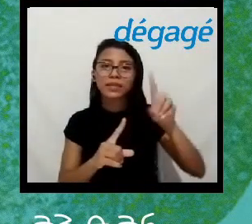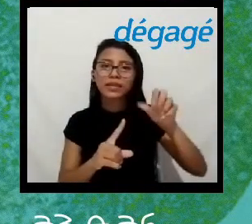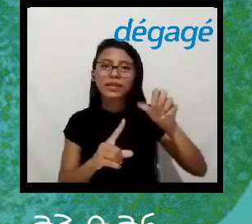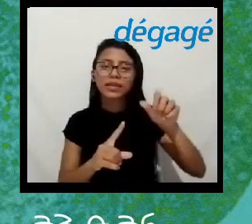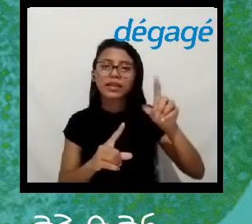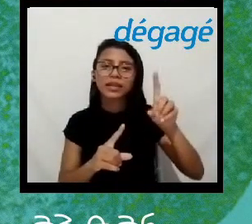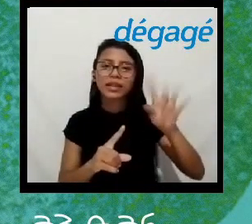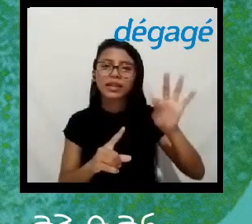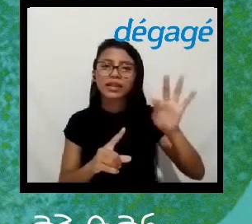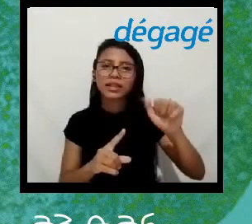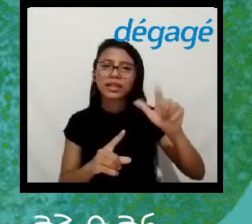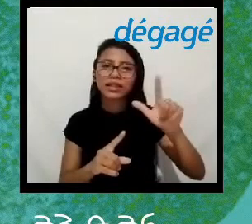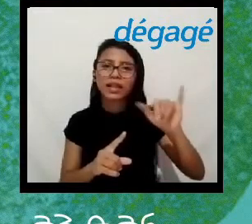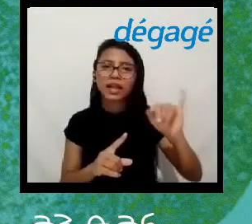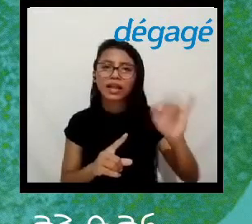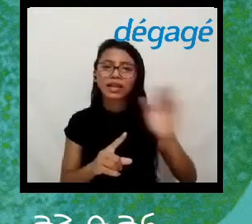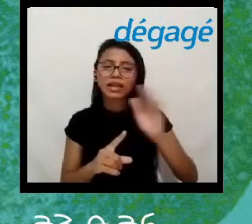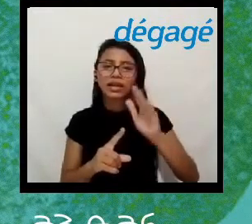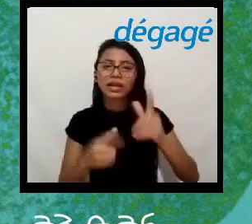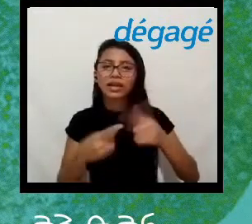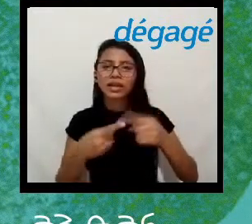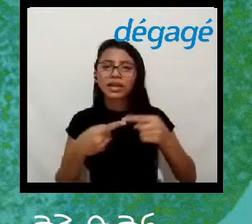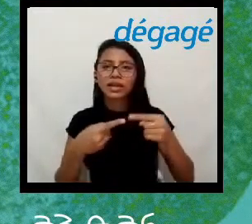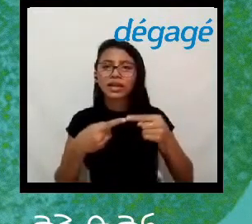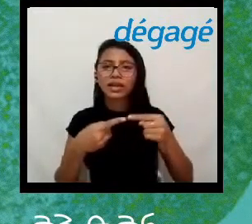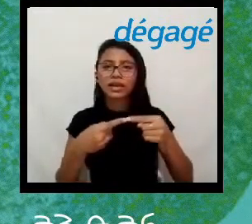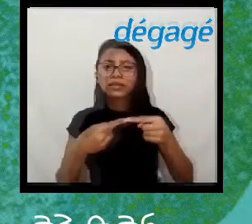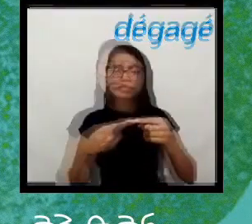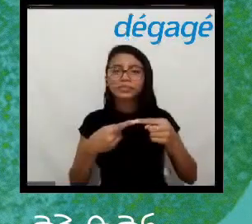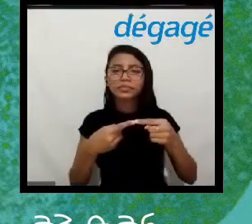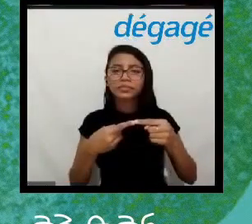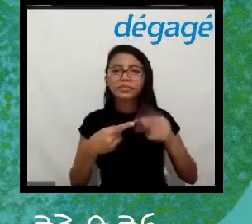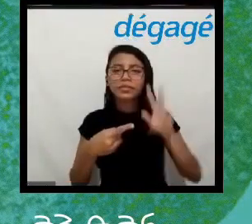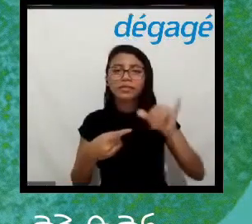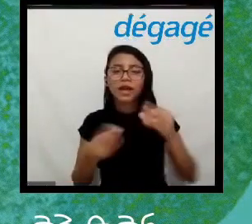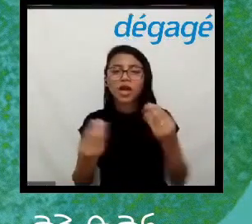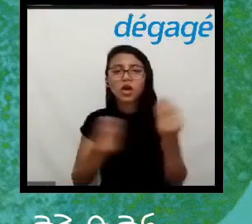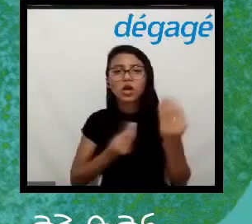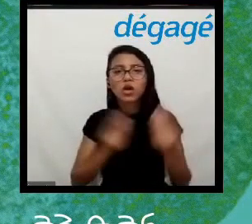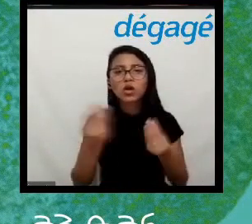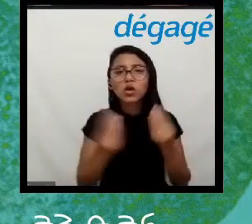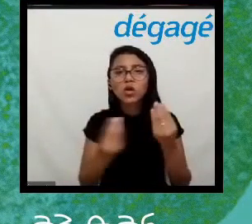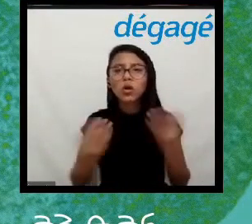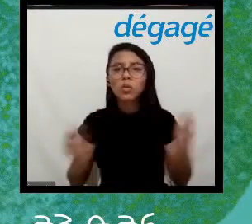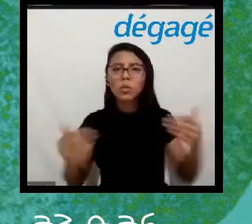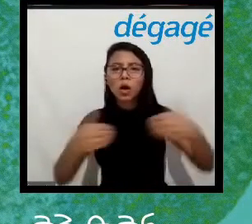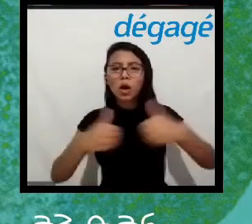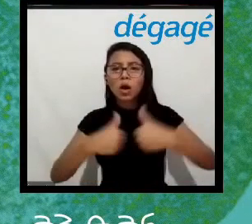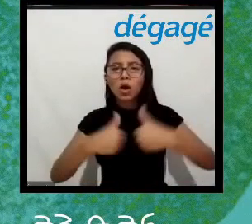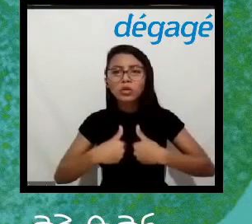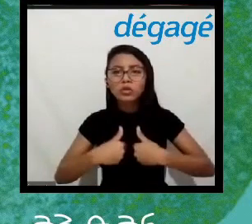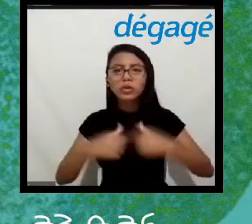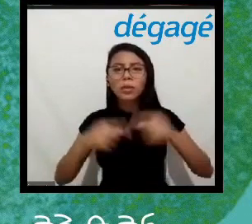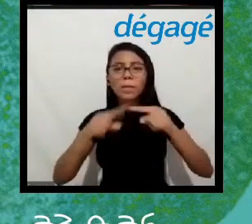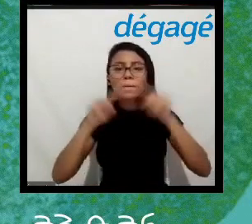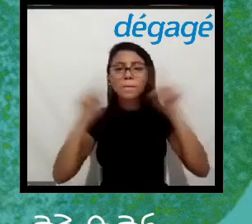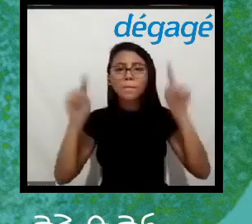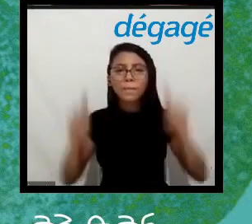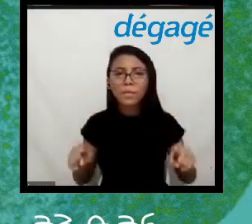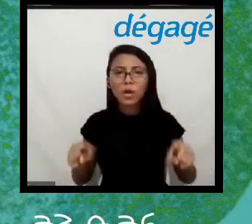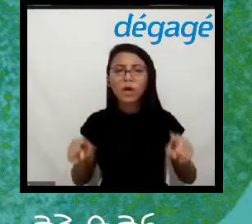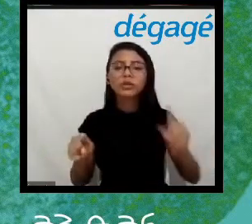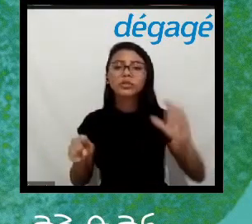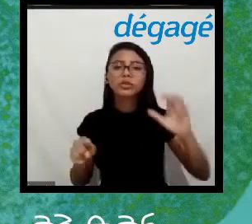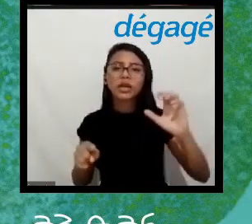e Autismos Dentro e Fora dos Muros da Universidade. Projeto Circulando e